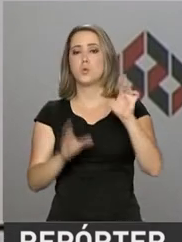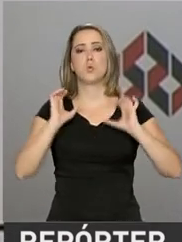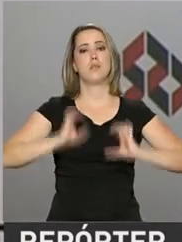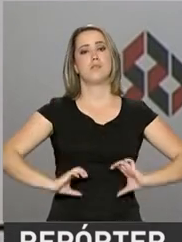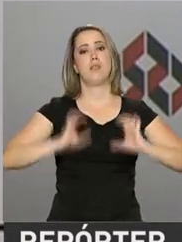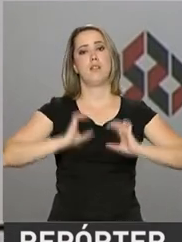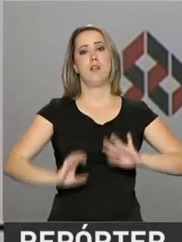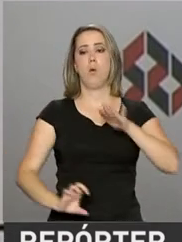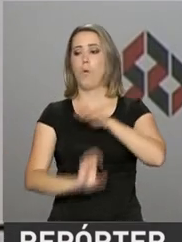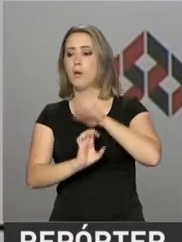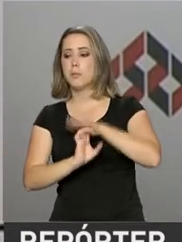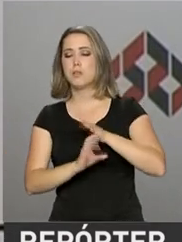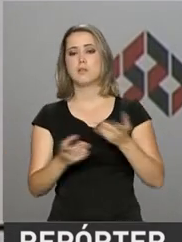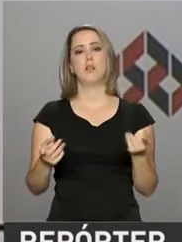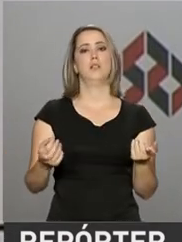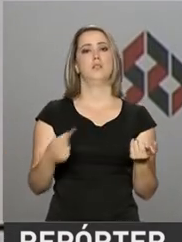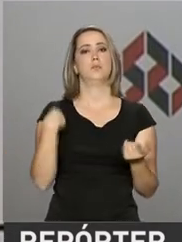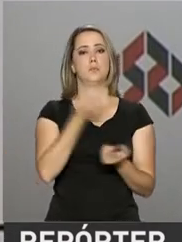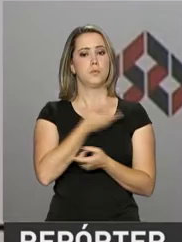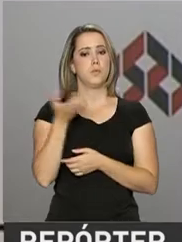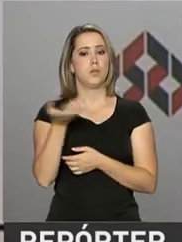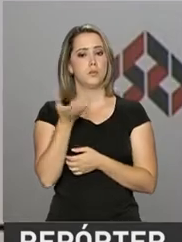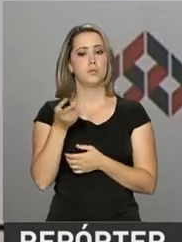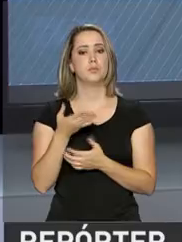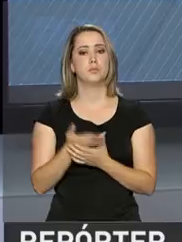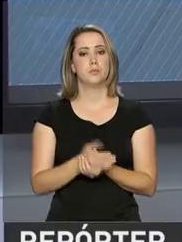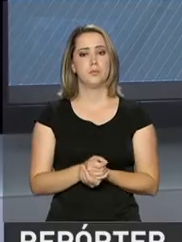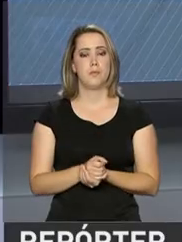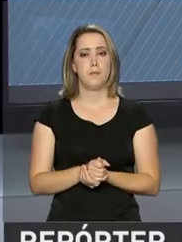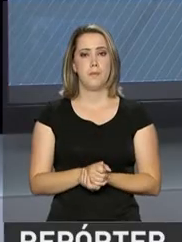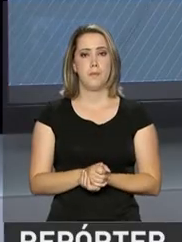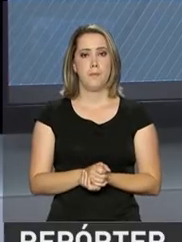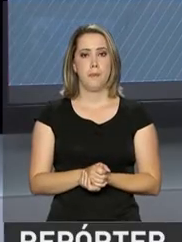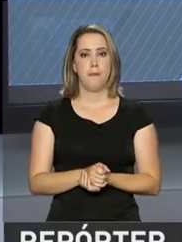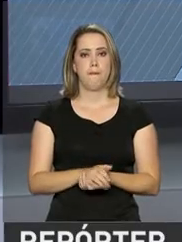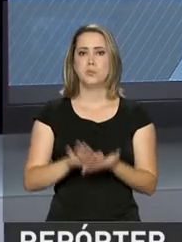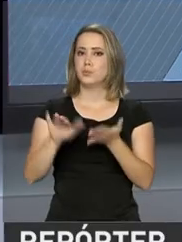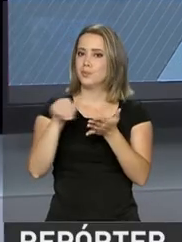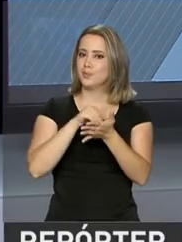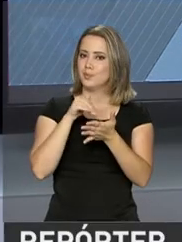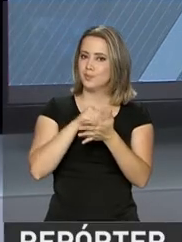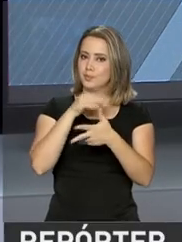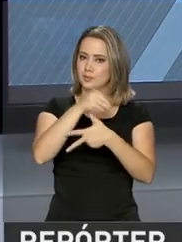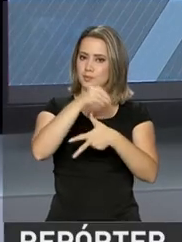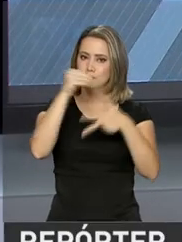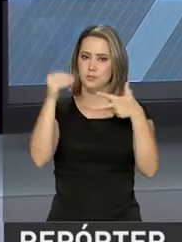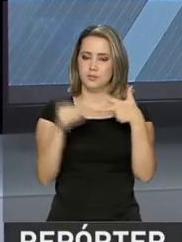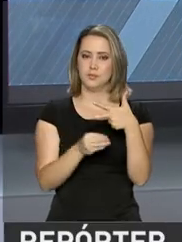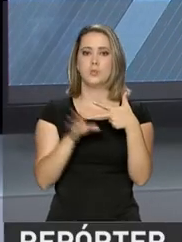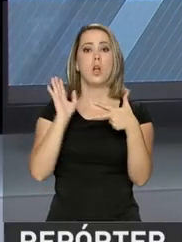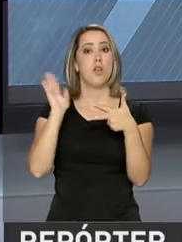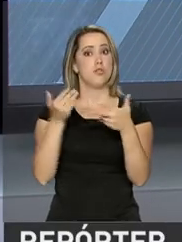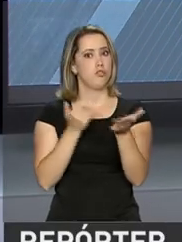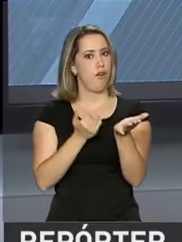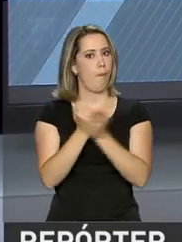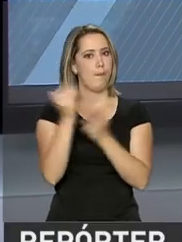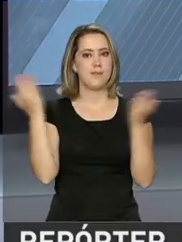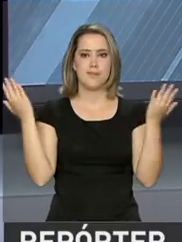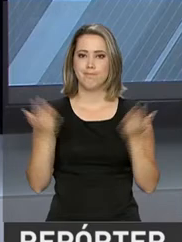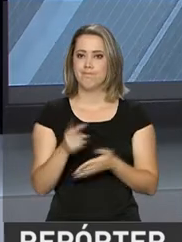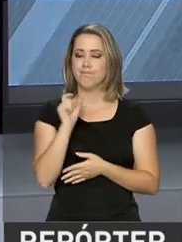só do empresário, mas do cidadão como um todo. E é isso que nós estamos fazendo. E as inscrições para o Exame Nacional do Ensino Médio